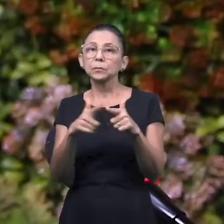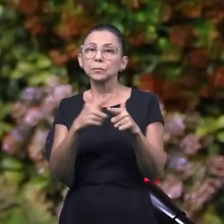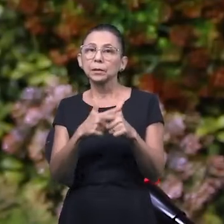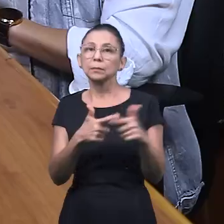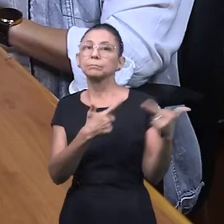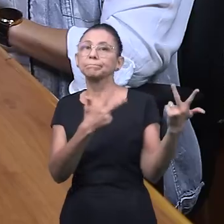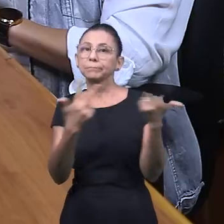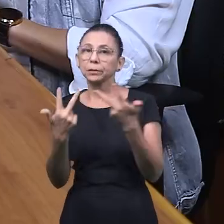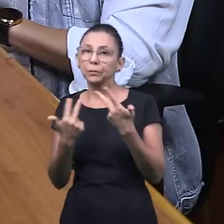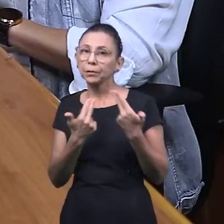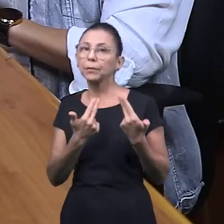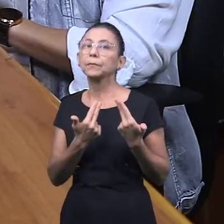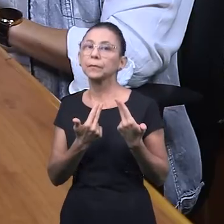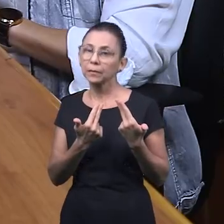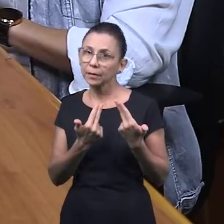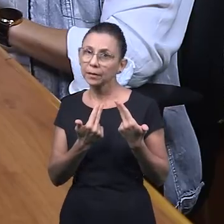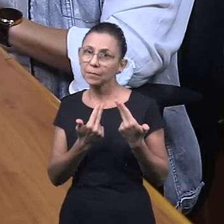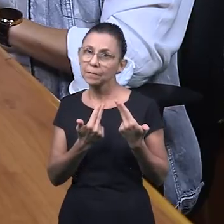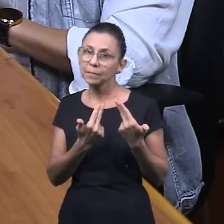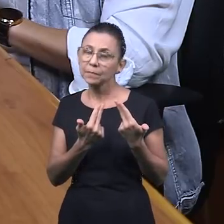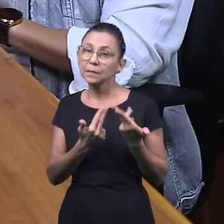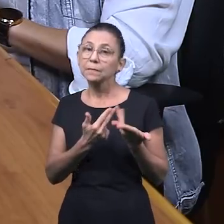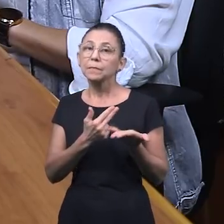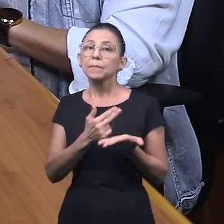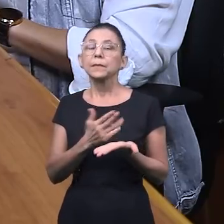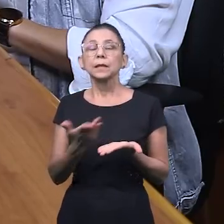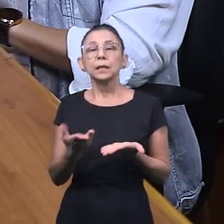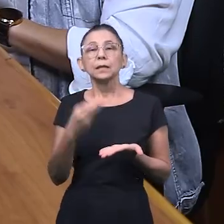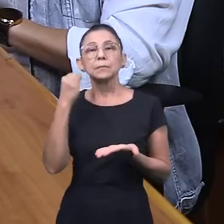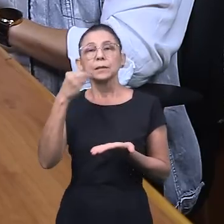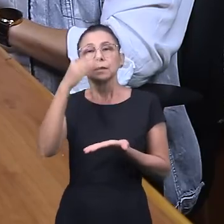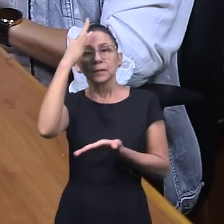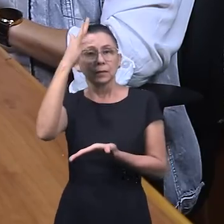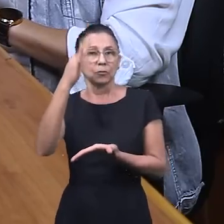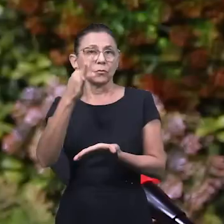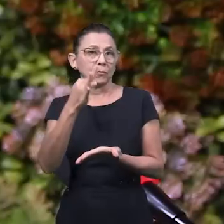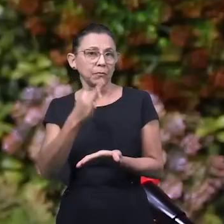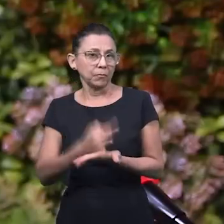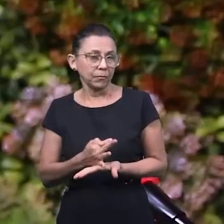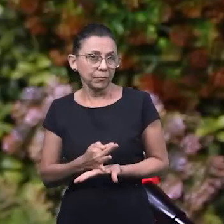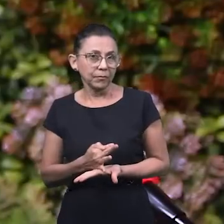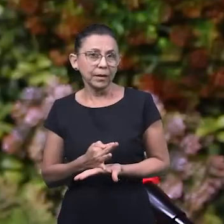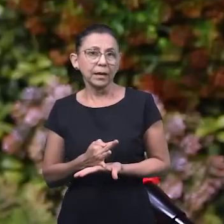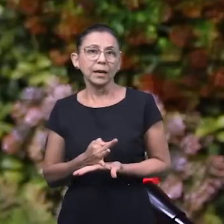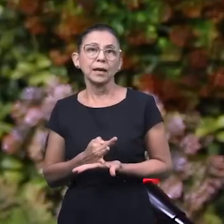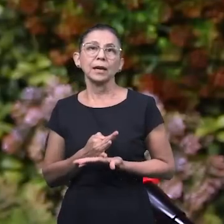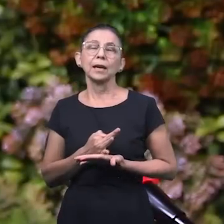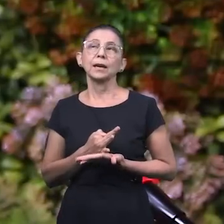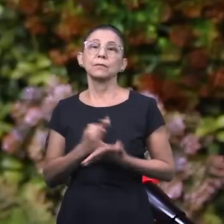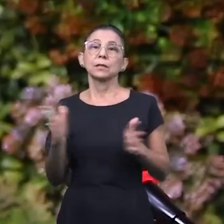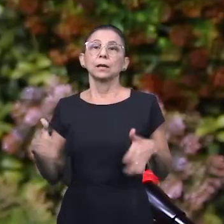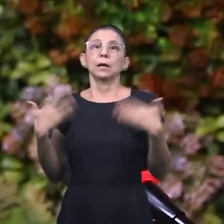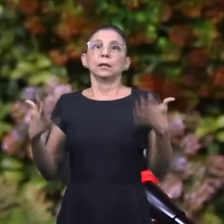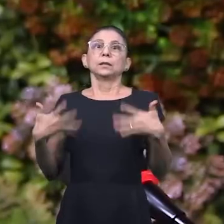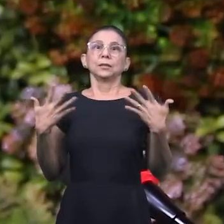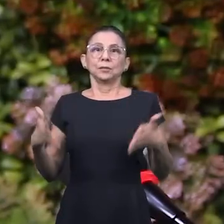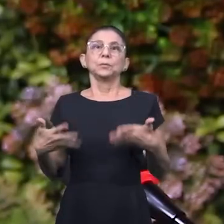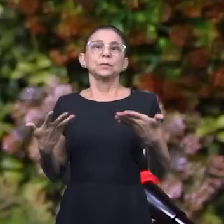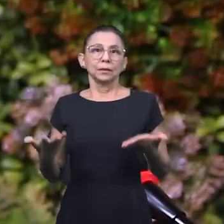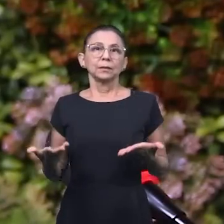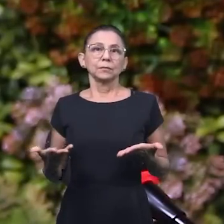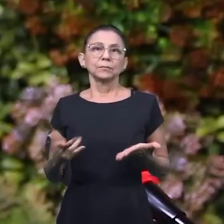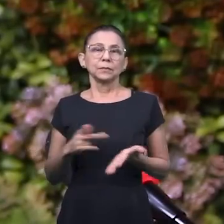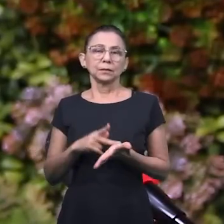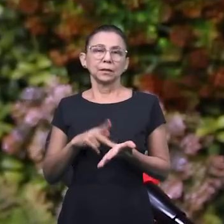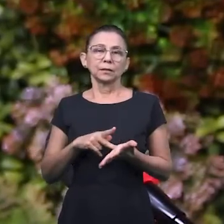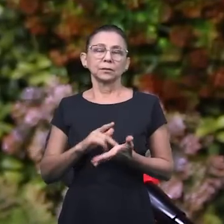mesmo? E a fé, quando a gente conta experiências de fé, é como se fosse uma injeção de ânimo na vida das pessoas. É